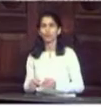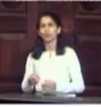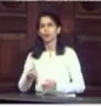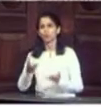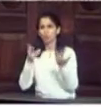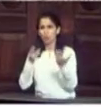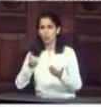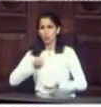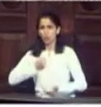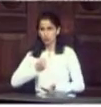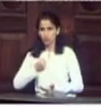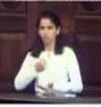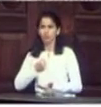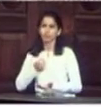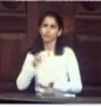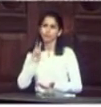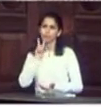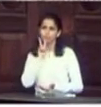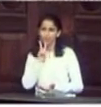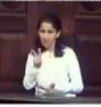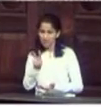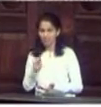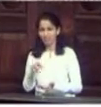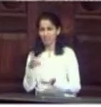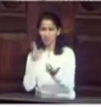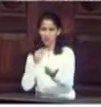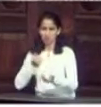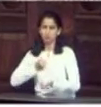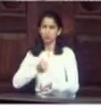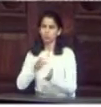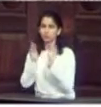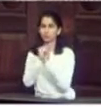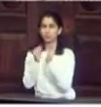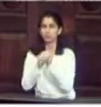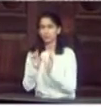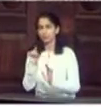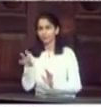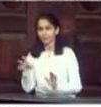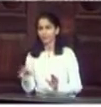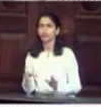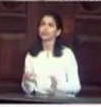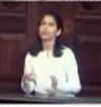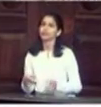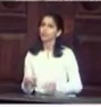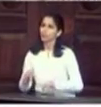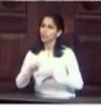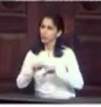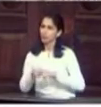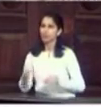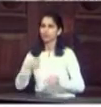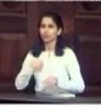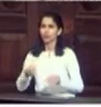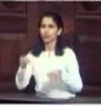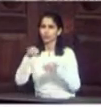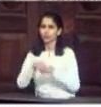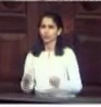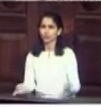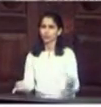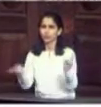número, a coisa vai mal. E é por isso que dei voto contrário a essa matéria. É